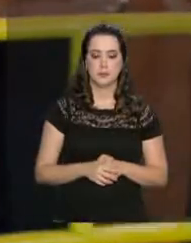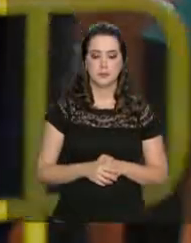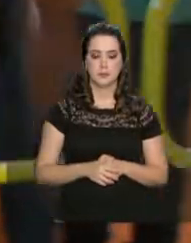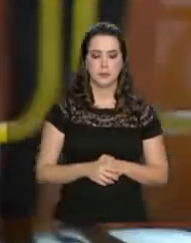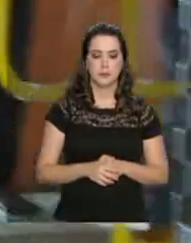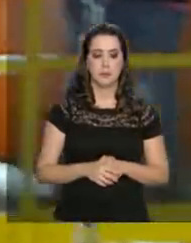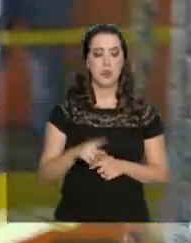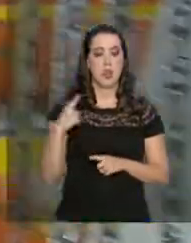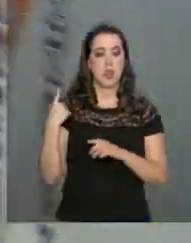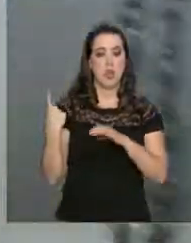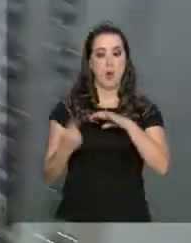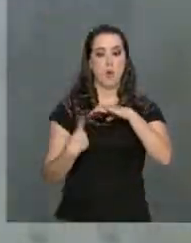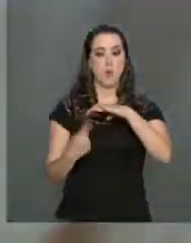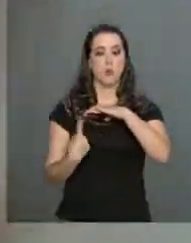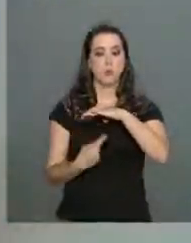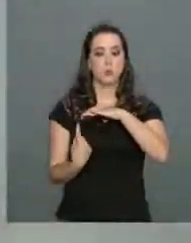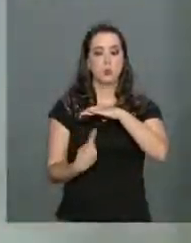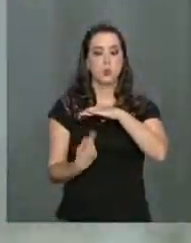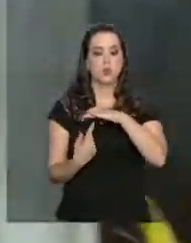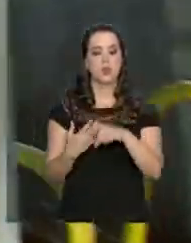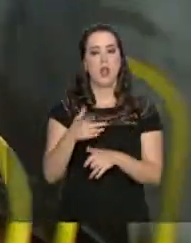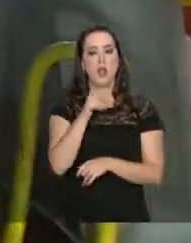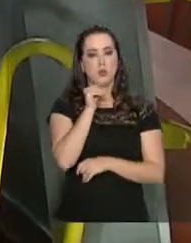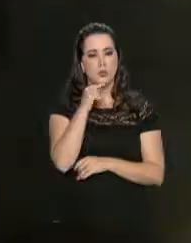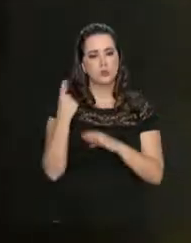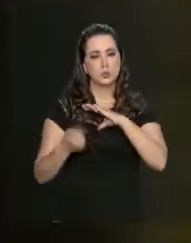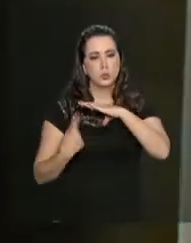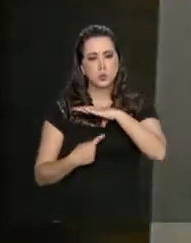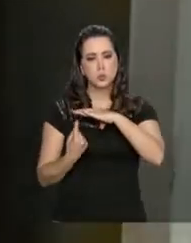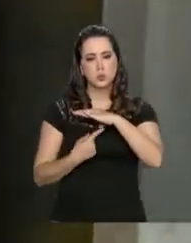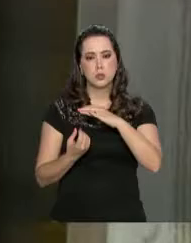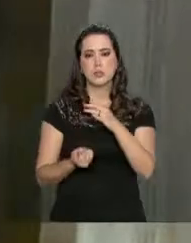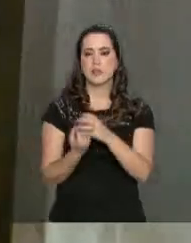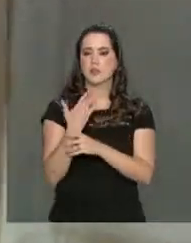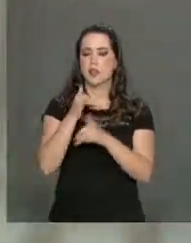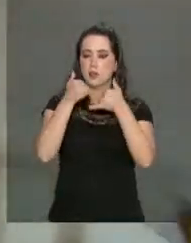É o som da água movendo a turbina e gerando energia elétrica.